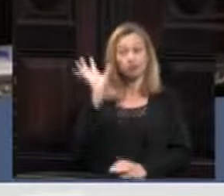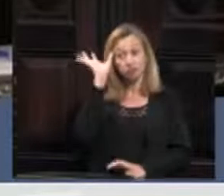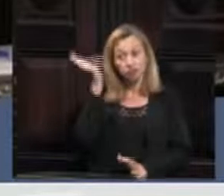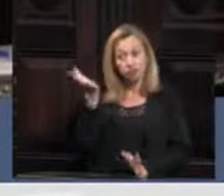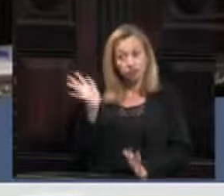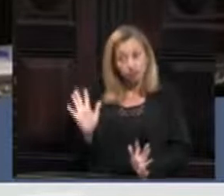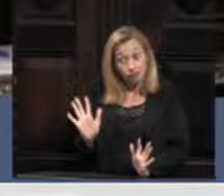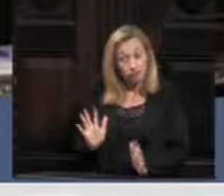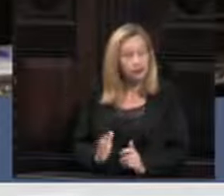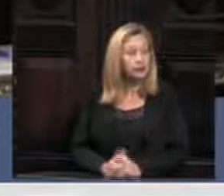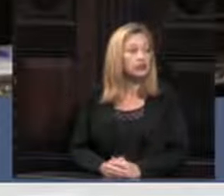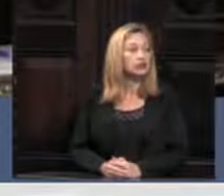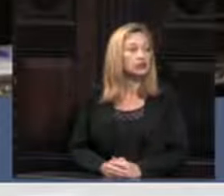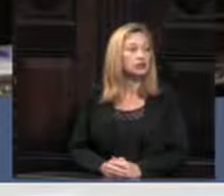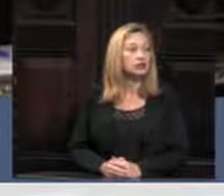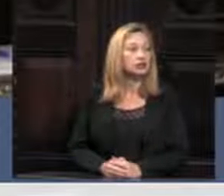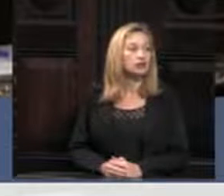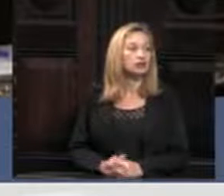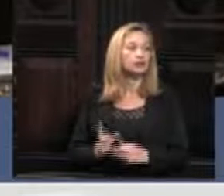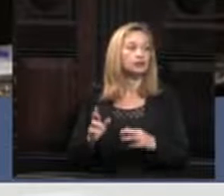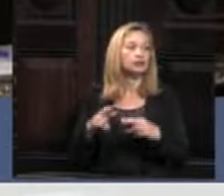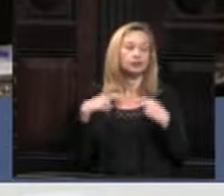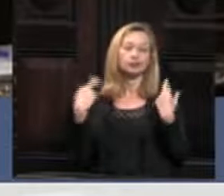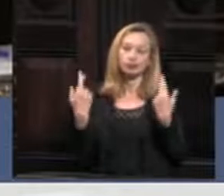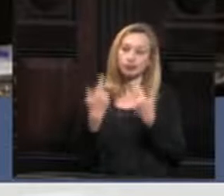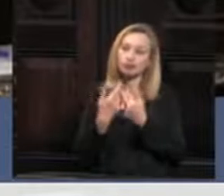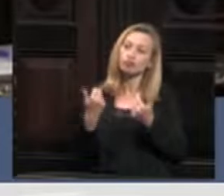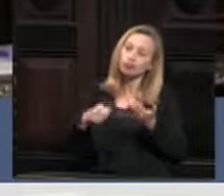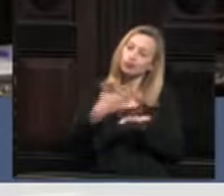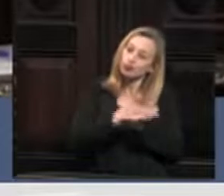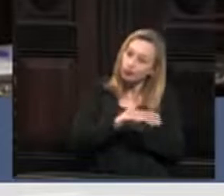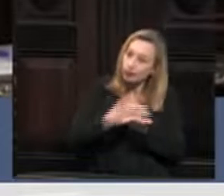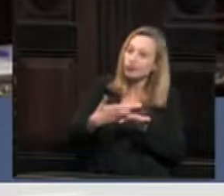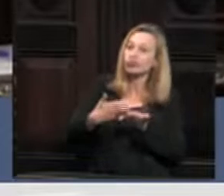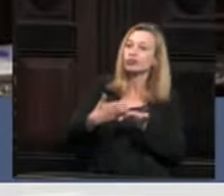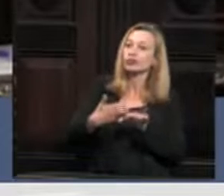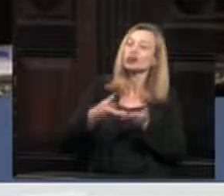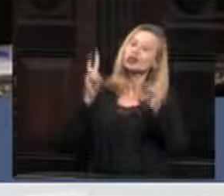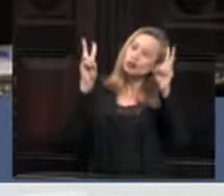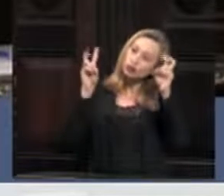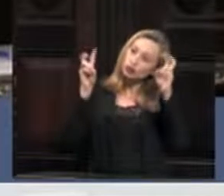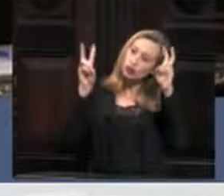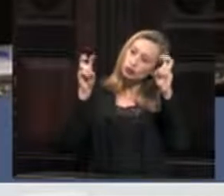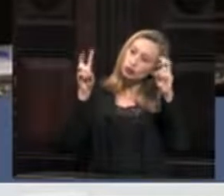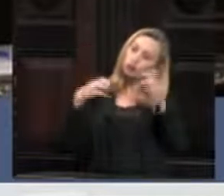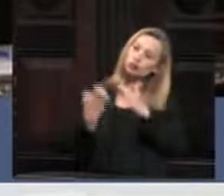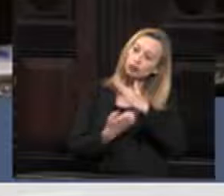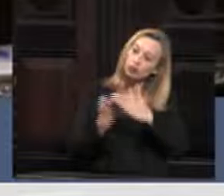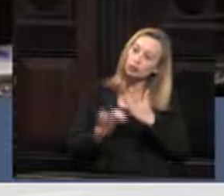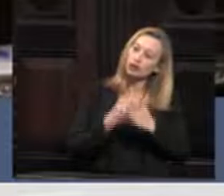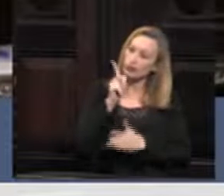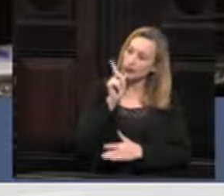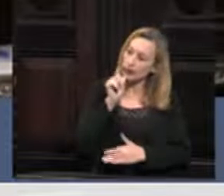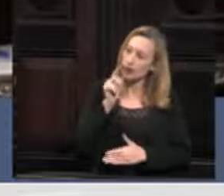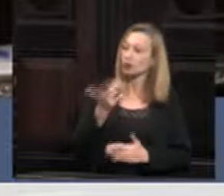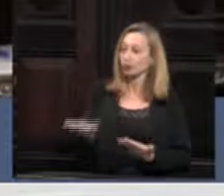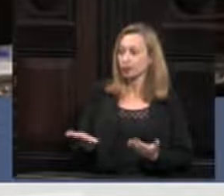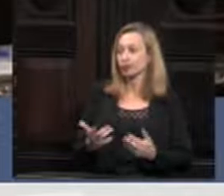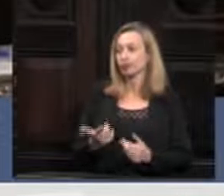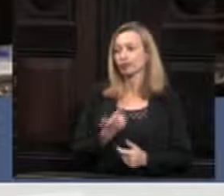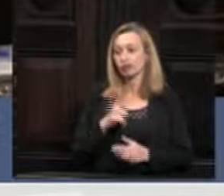resolvida, que a sessão tem que recomeçar a partir do ponto em que não houve